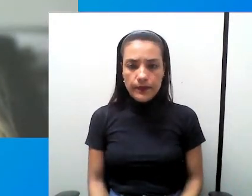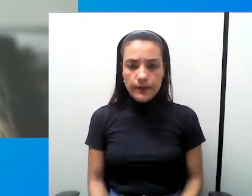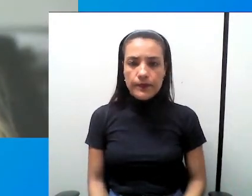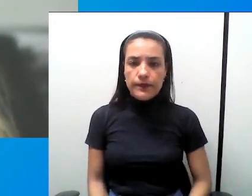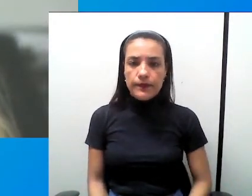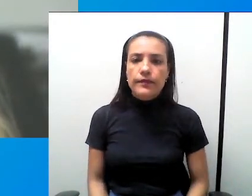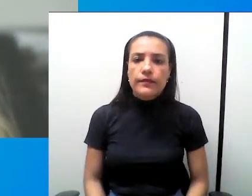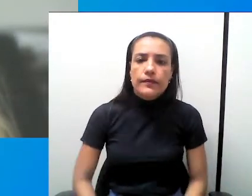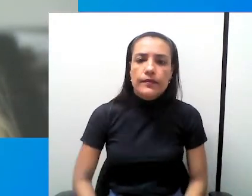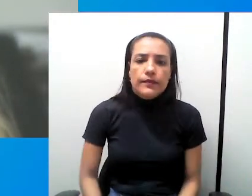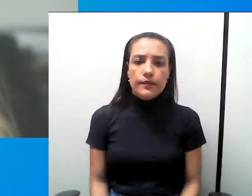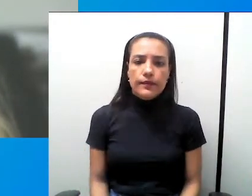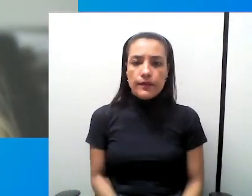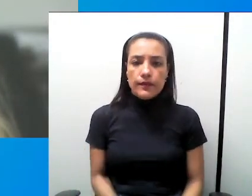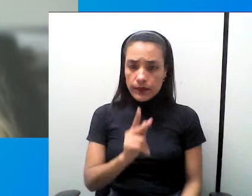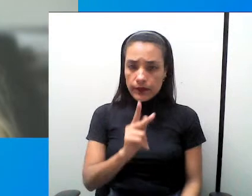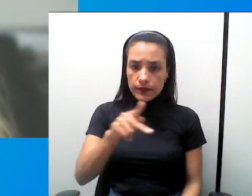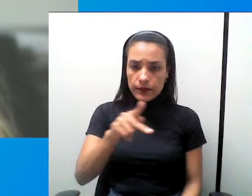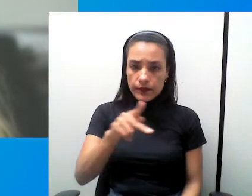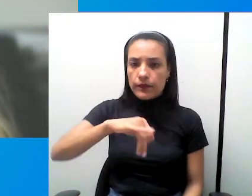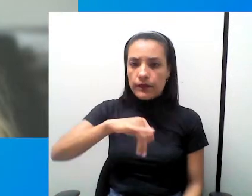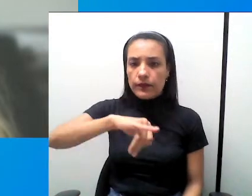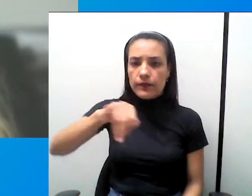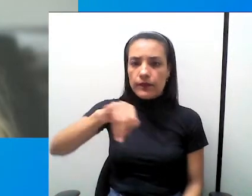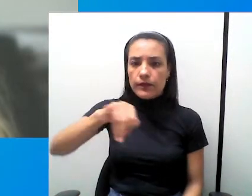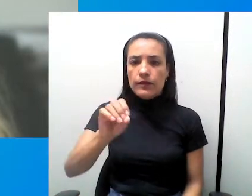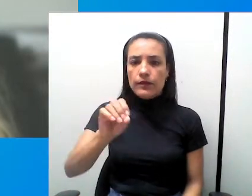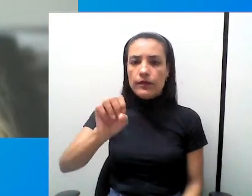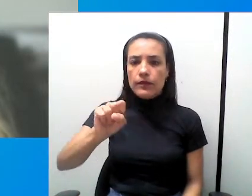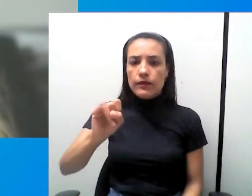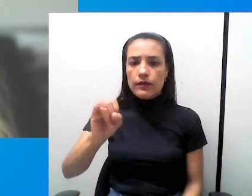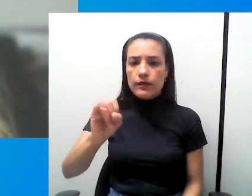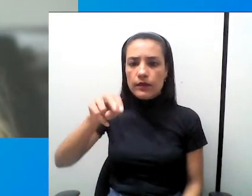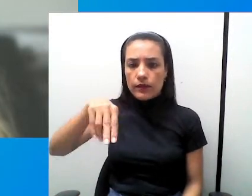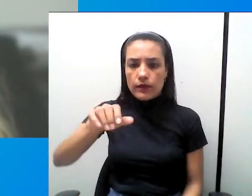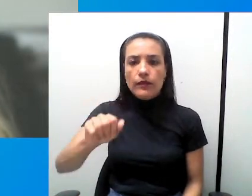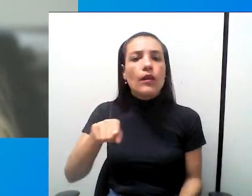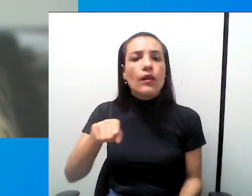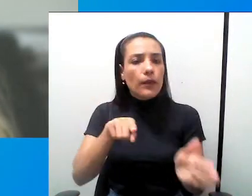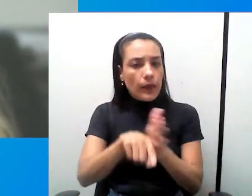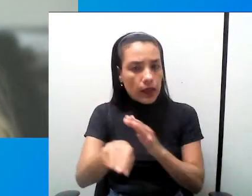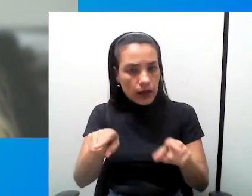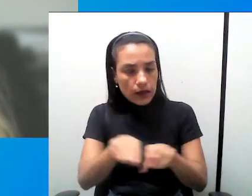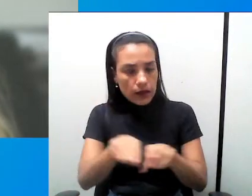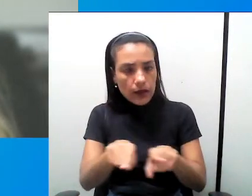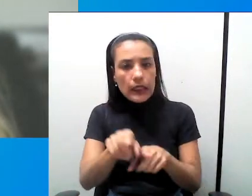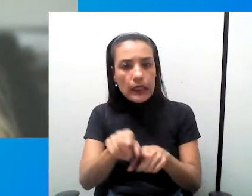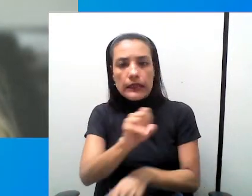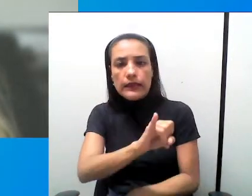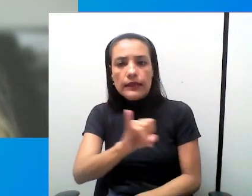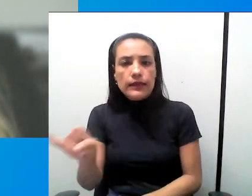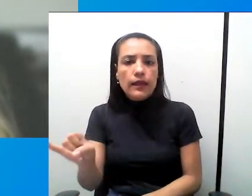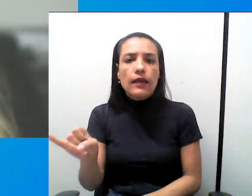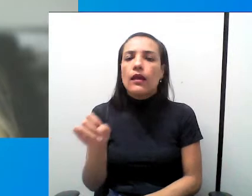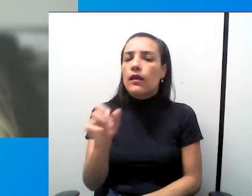professora Josina, ela perguntou ao professor Luiz também se os professores que orientaram